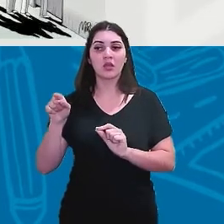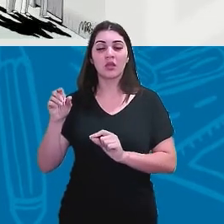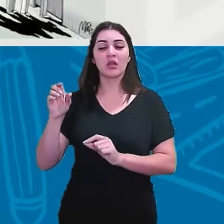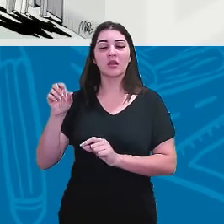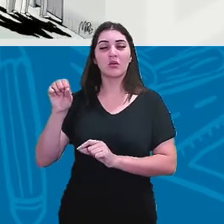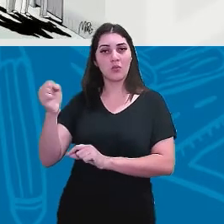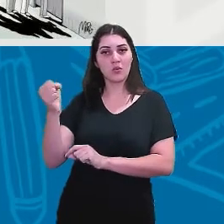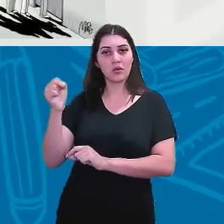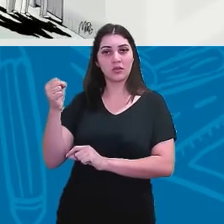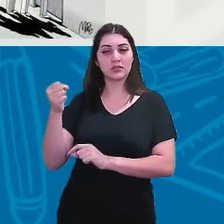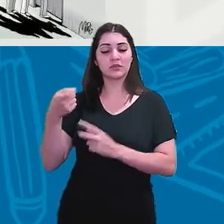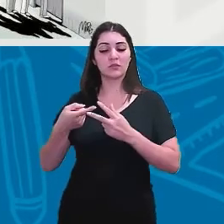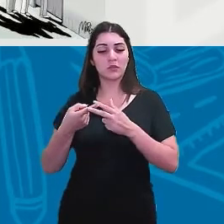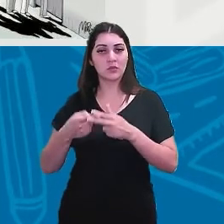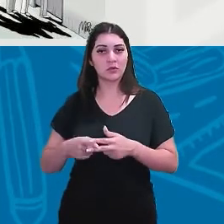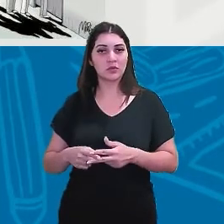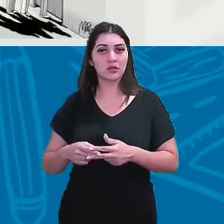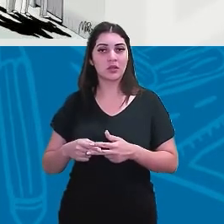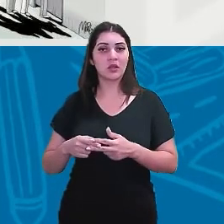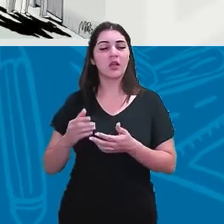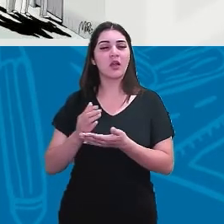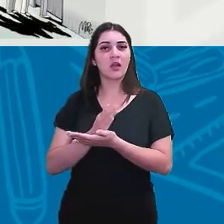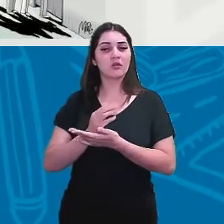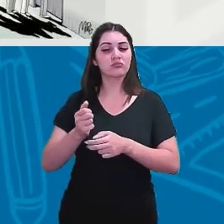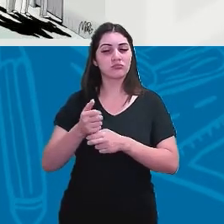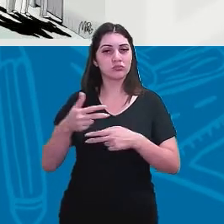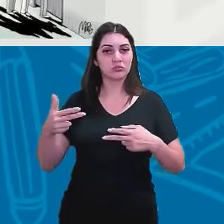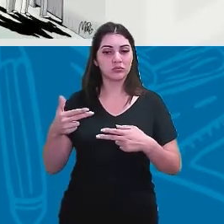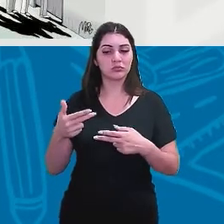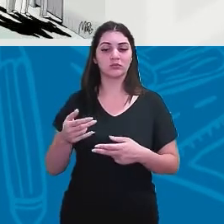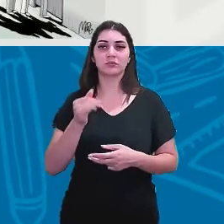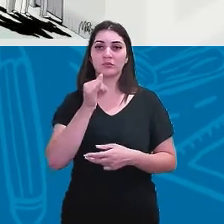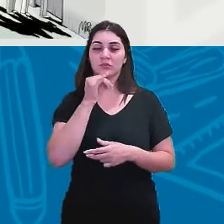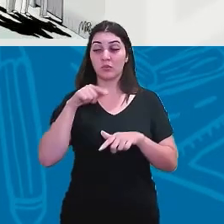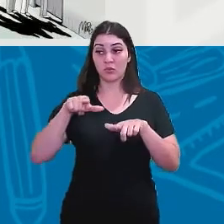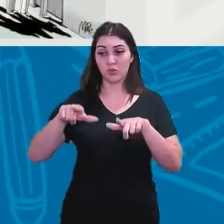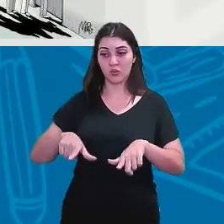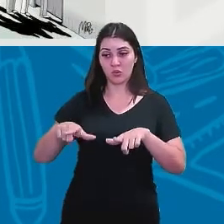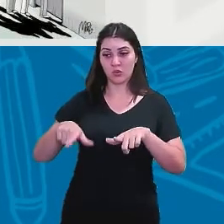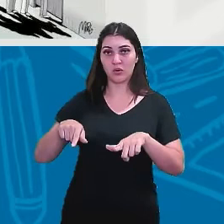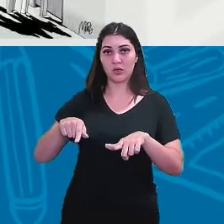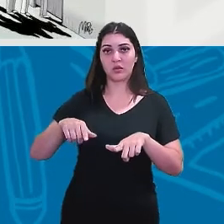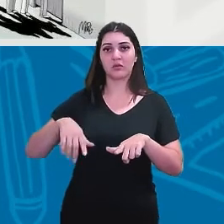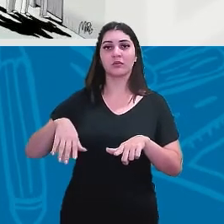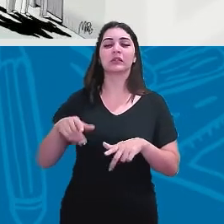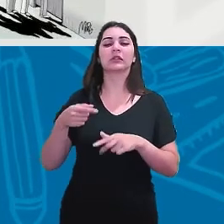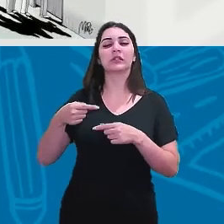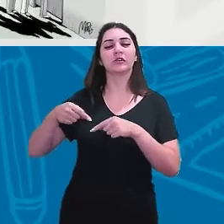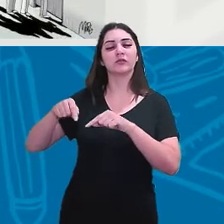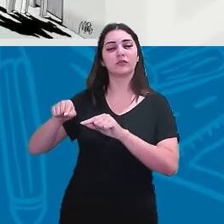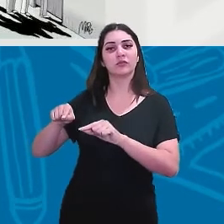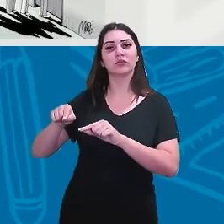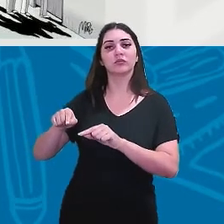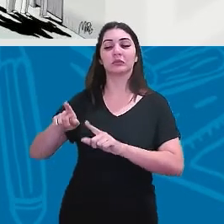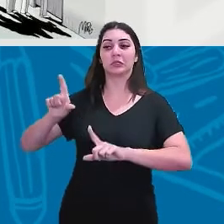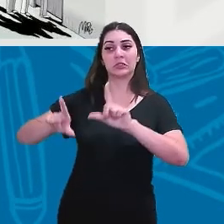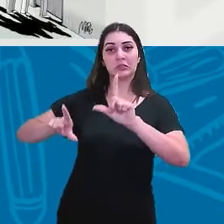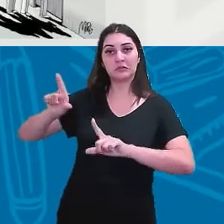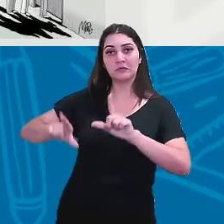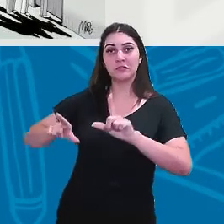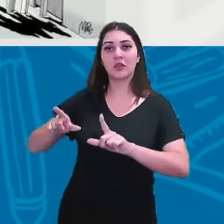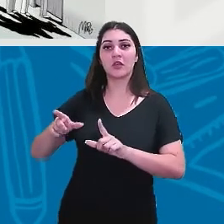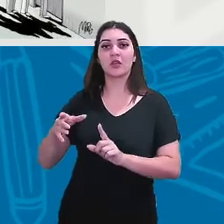para consertar, algo que conserta as coisas. Um lugar, um ambiente que você leva para consertar, seja uma TV, seja